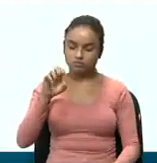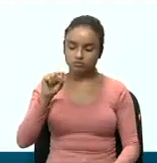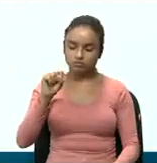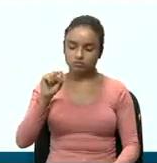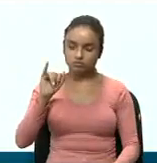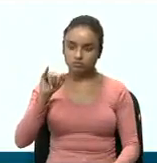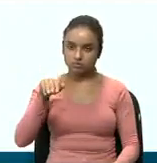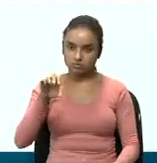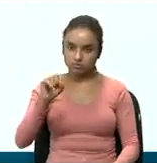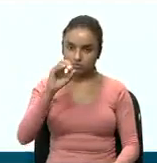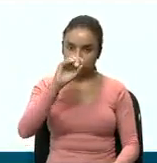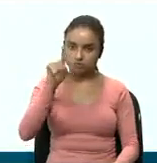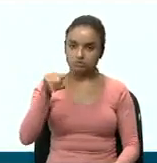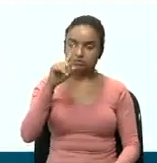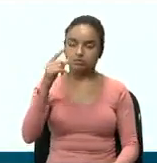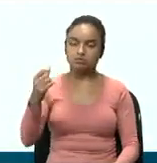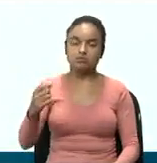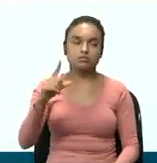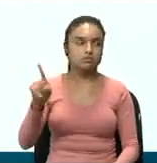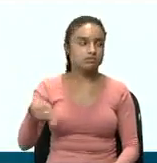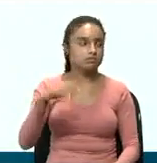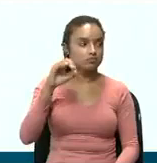Mais